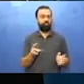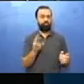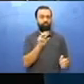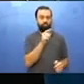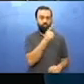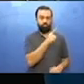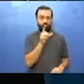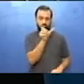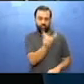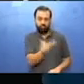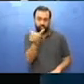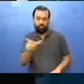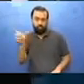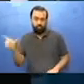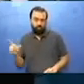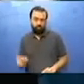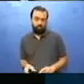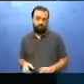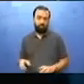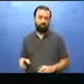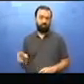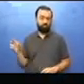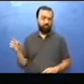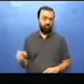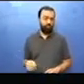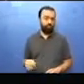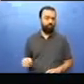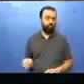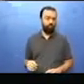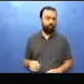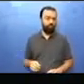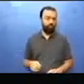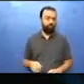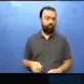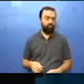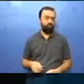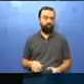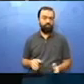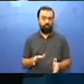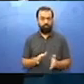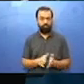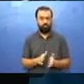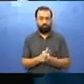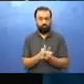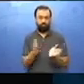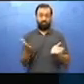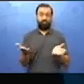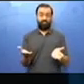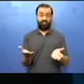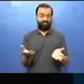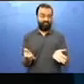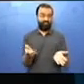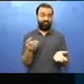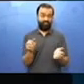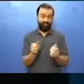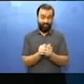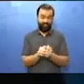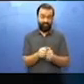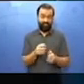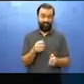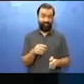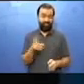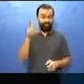diverte muito. É o que nós vamos ver daqui a pouco. Agora olhem bem, coloquem ele na mão de vocês e acompanhem a